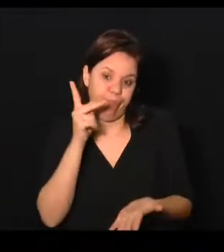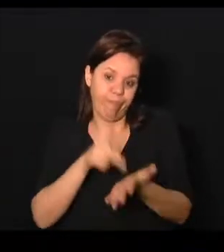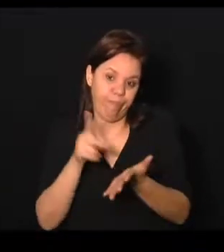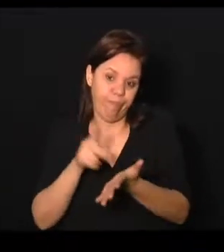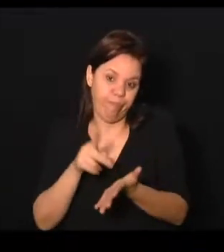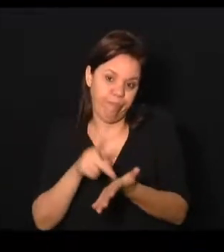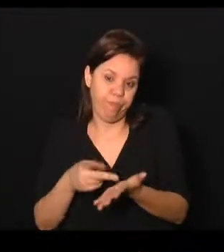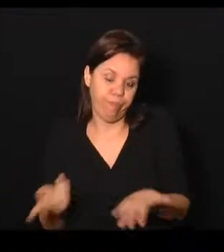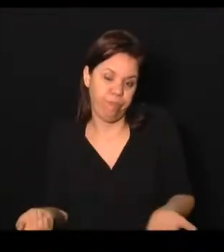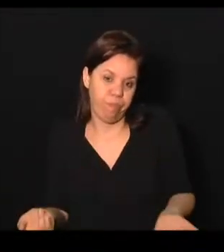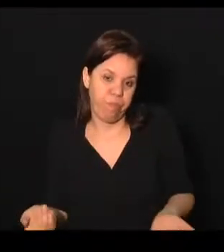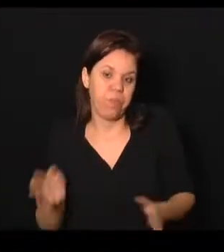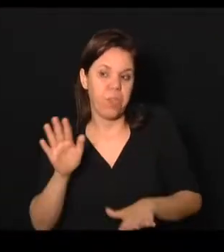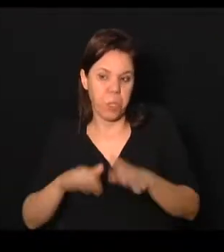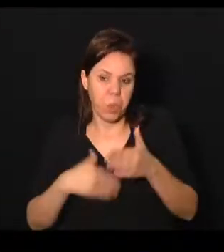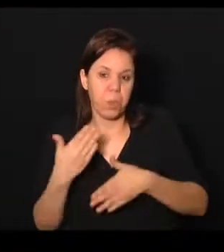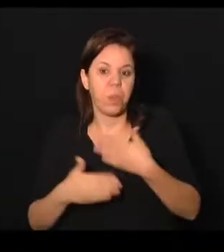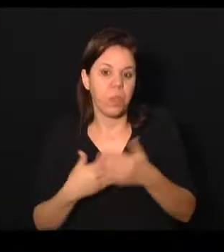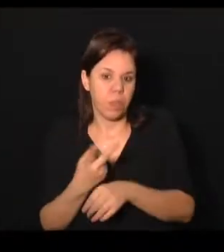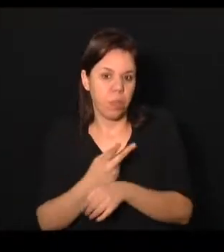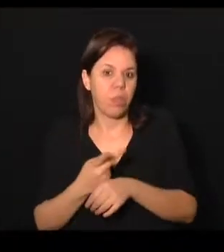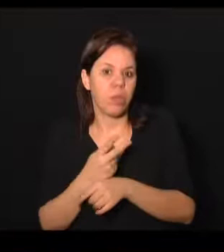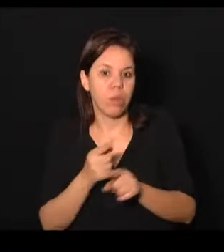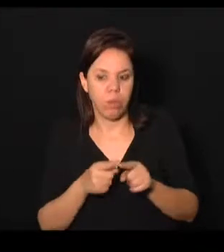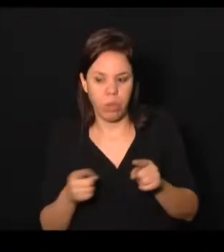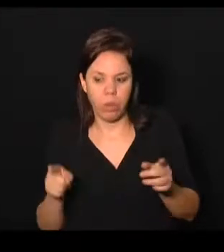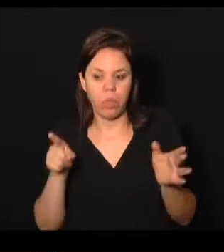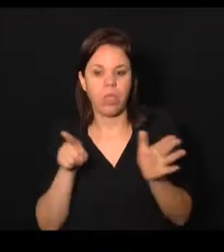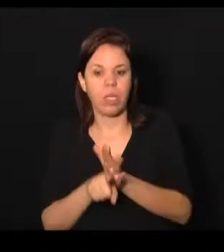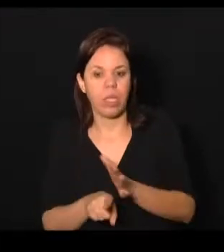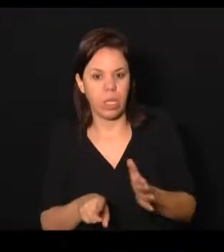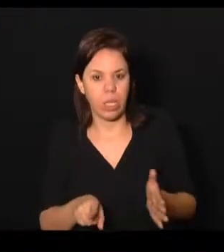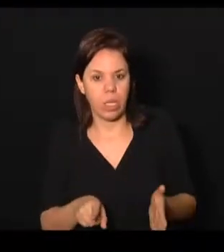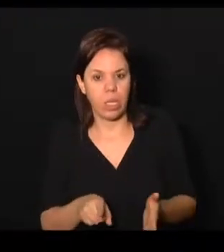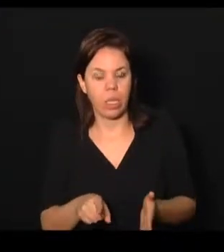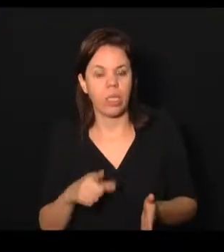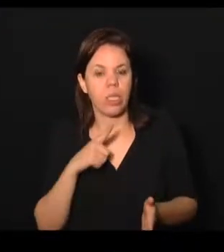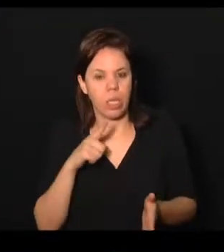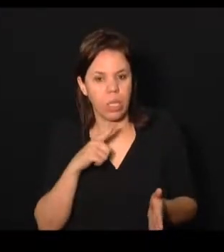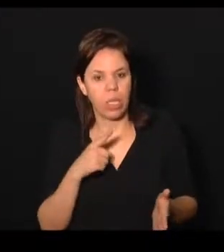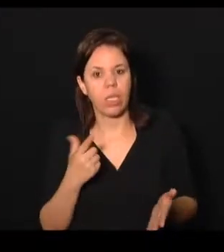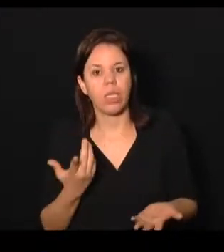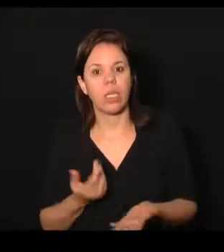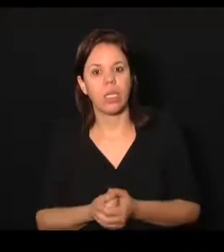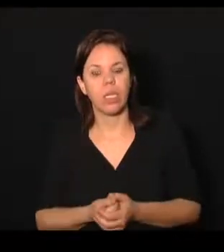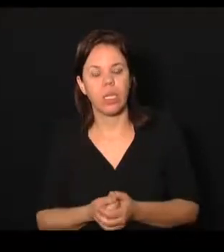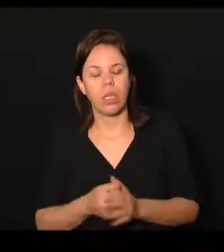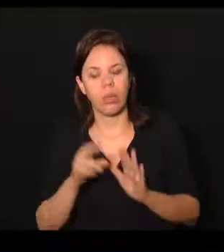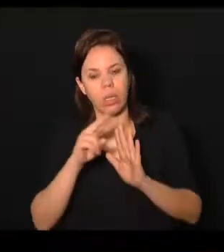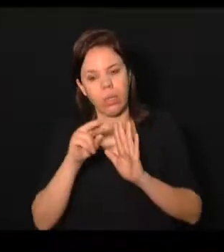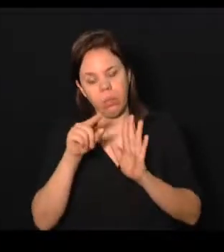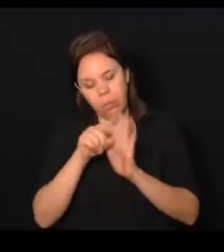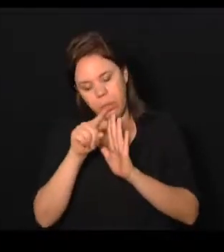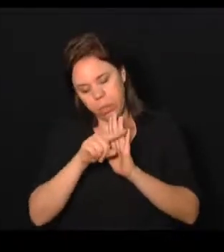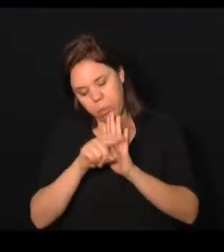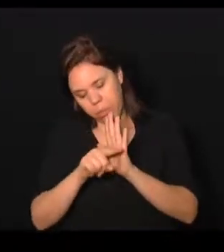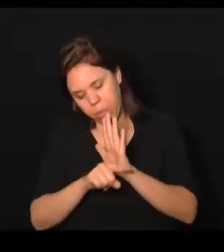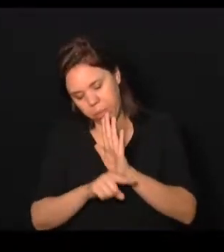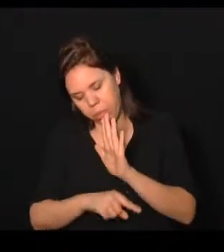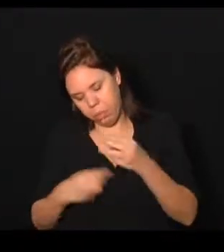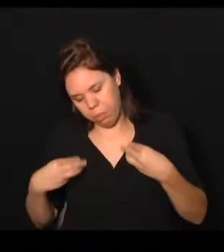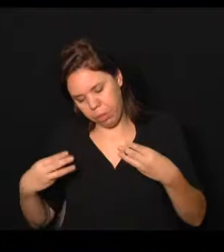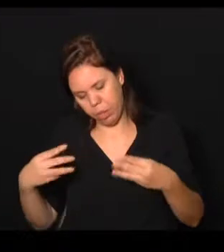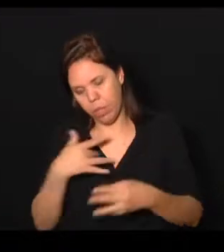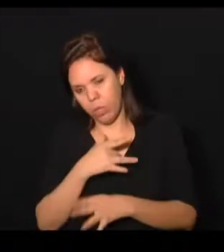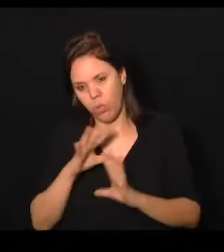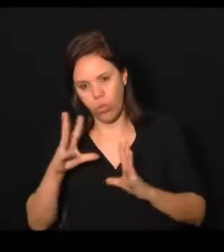alguma frequência, eles procurarem o banco de sangue e durante a pergunta existe um questionário, né, como eu disse, que é definido pelo Ministério da Saúde. É